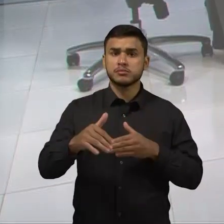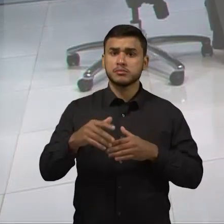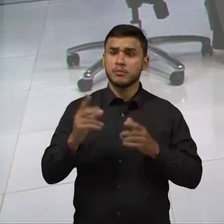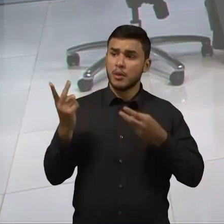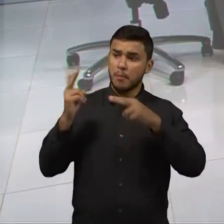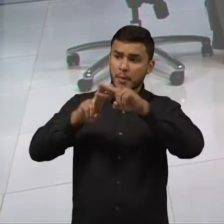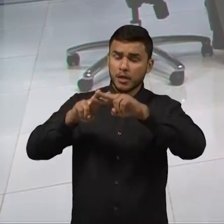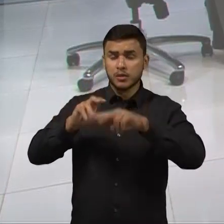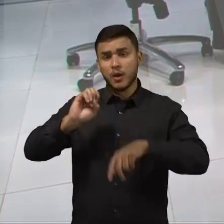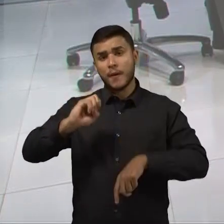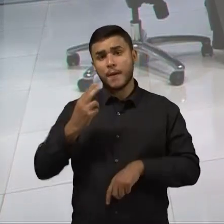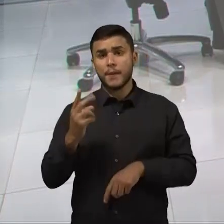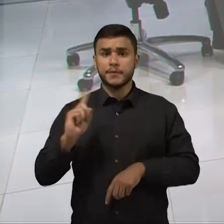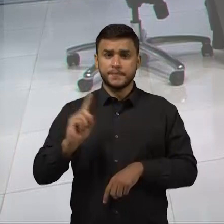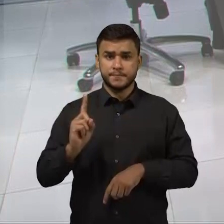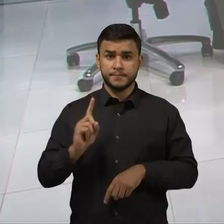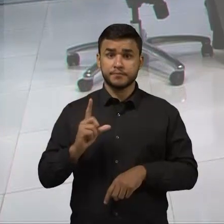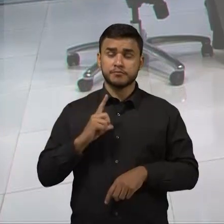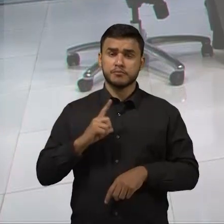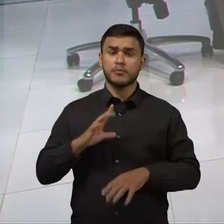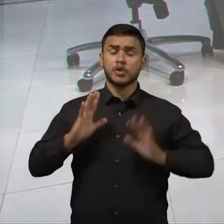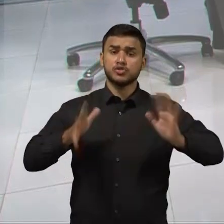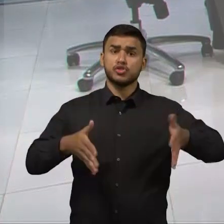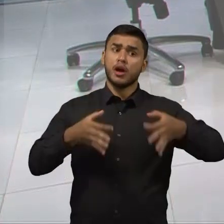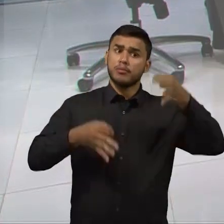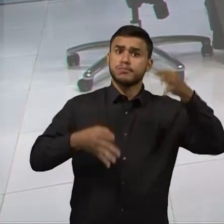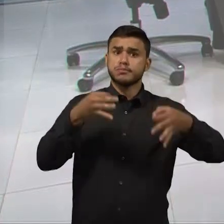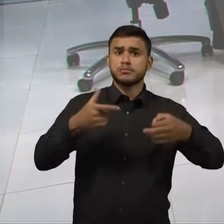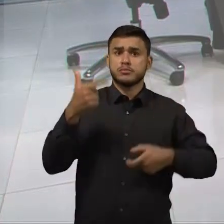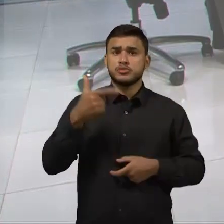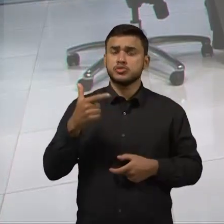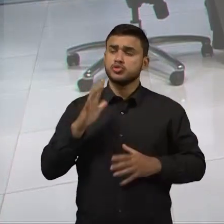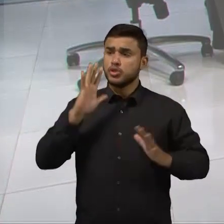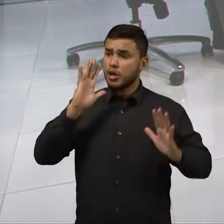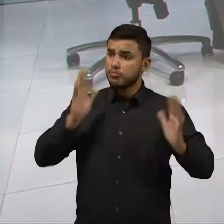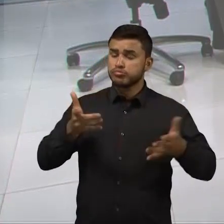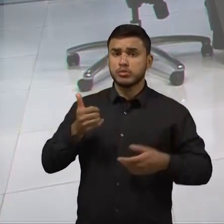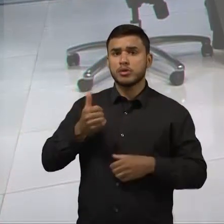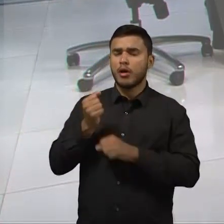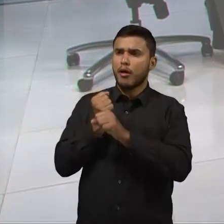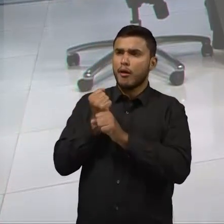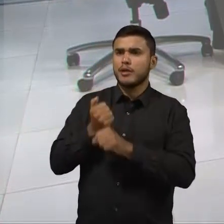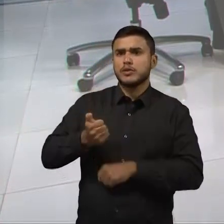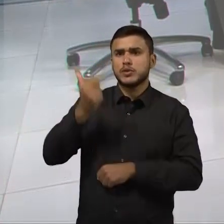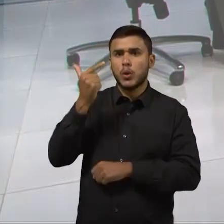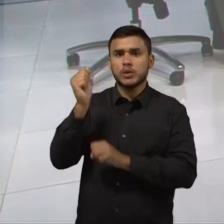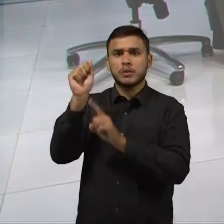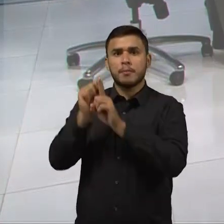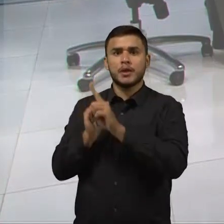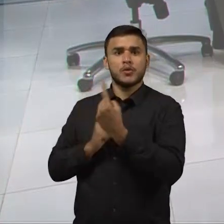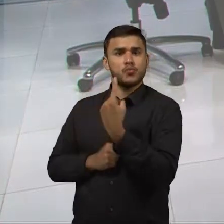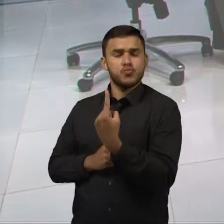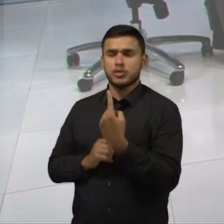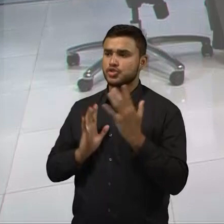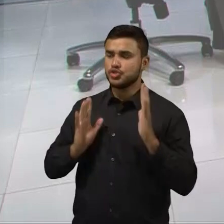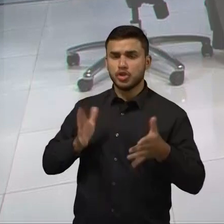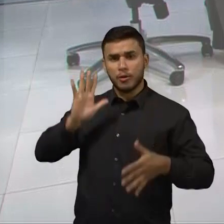pelo Tribunal da 4ª Região em Porto Alegre, dos embargos declaratórios. Ficou para o dia 4 de